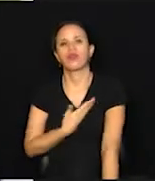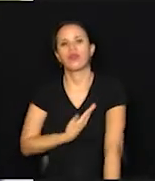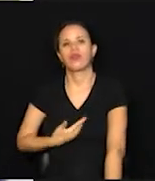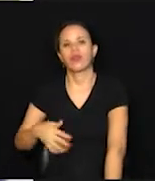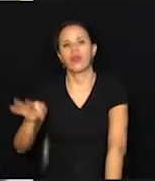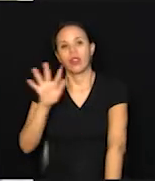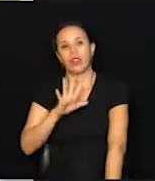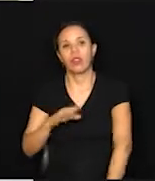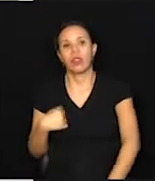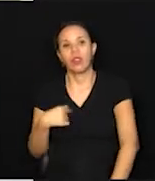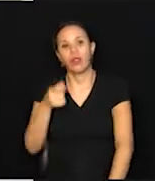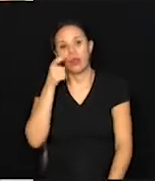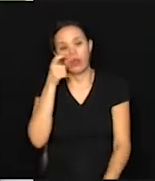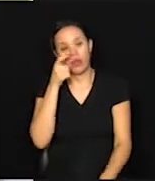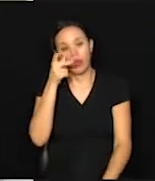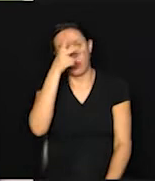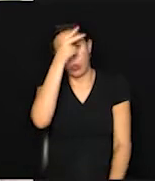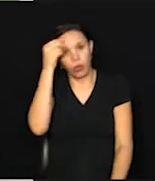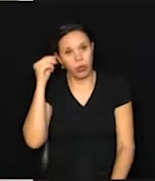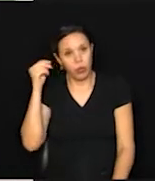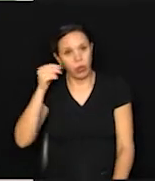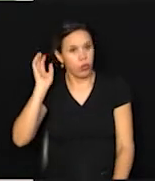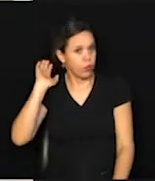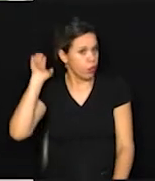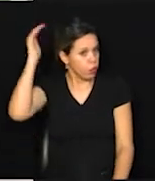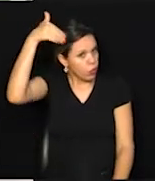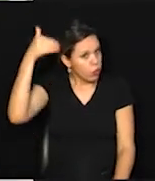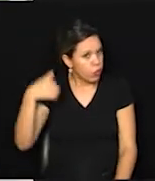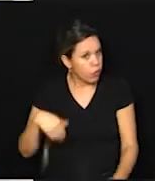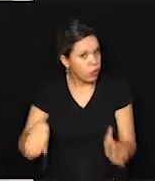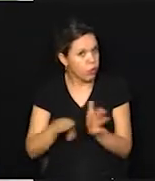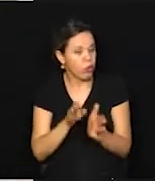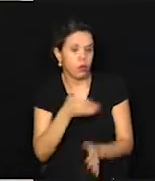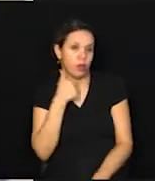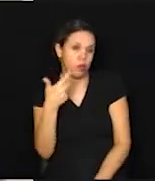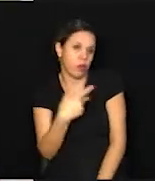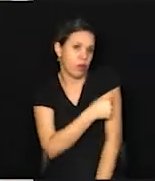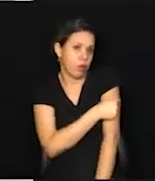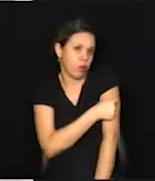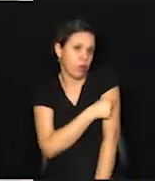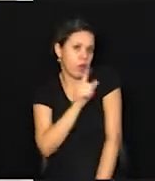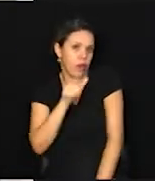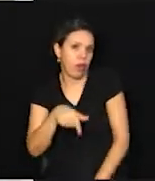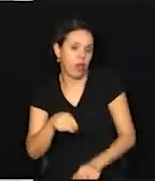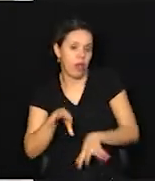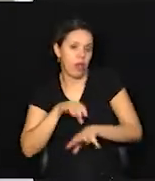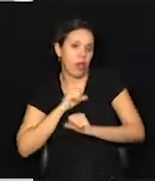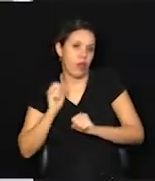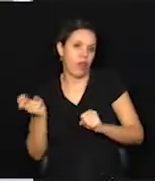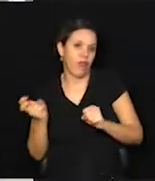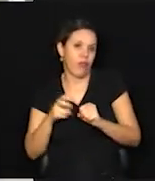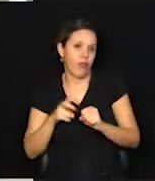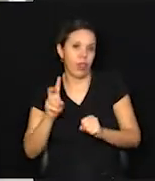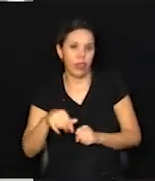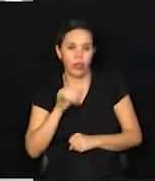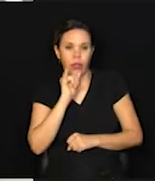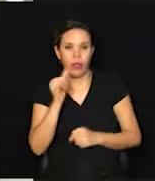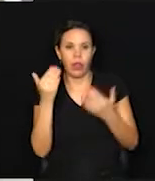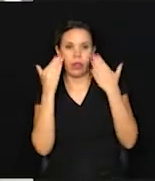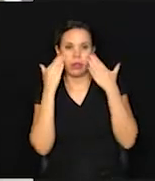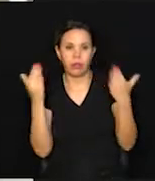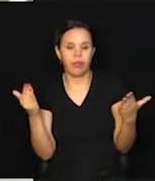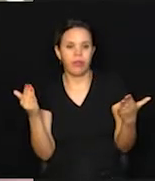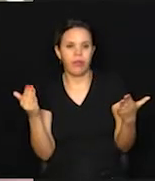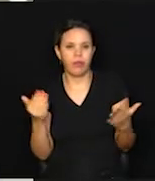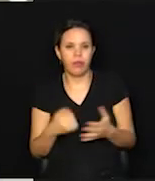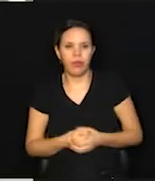gente chegou a ouvir o presidente da República falar que ele tinha recebido a melhor vacina, que era o vírus. Né? Isso foi dito publicamente, não tem